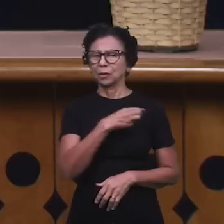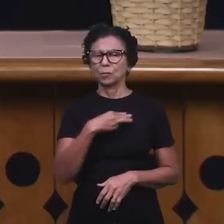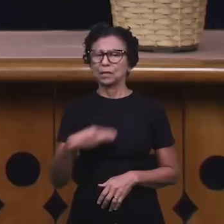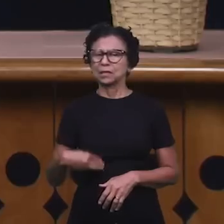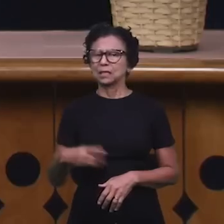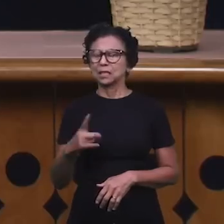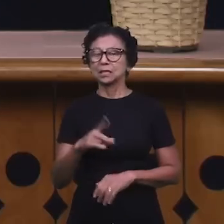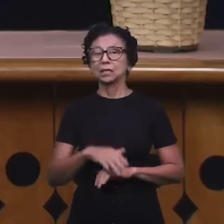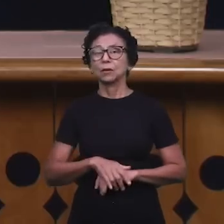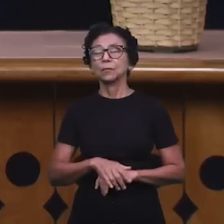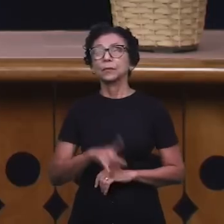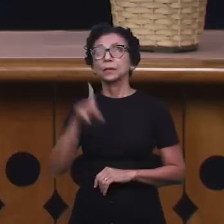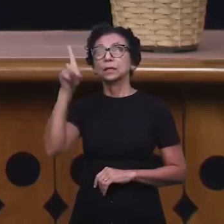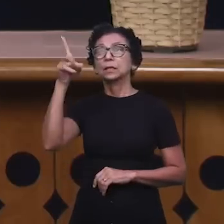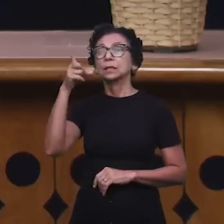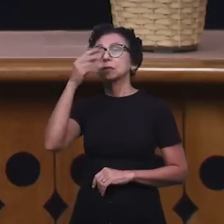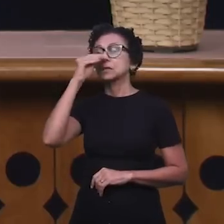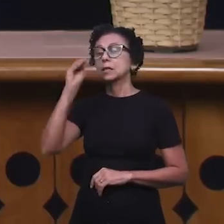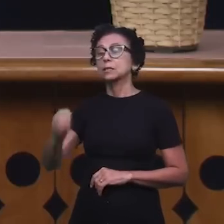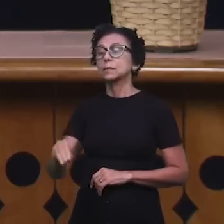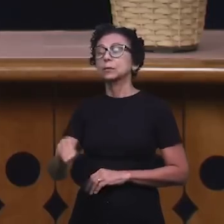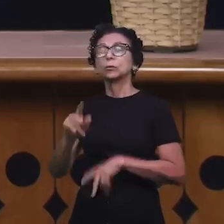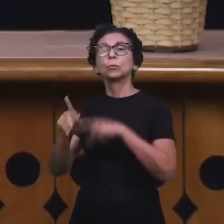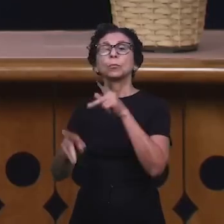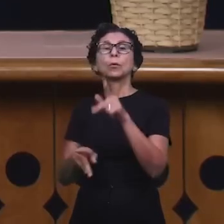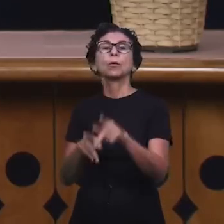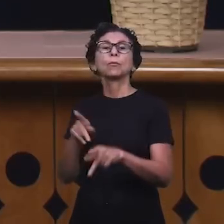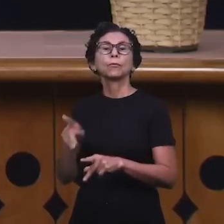Celestial rejeitou a eles. Quando o